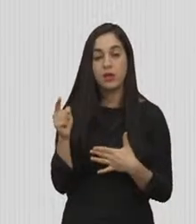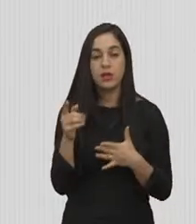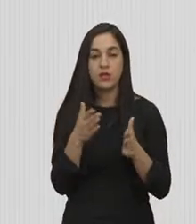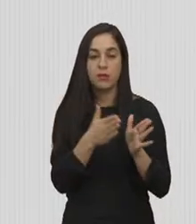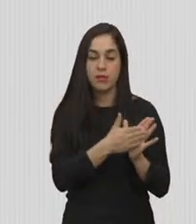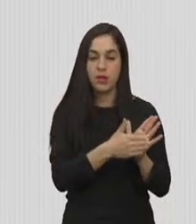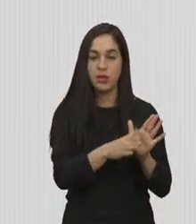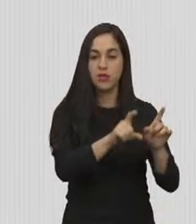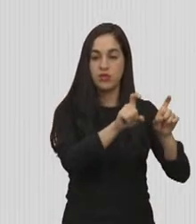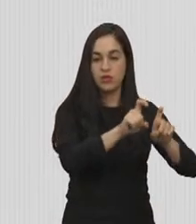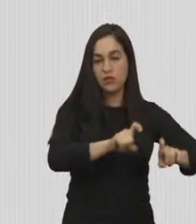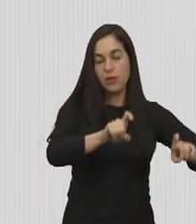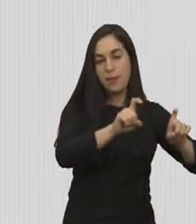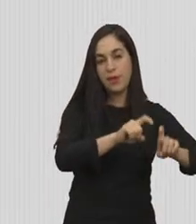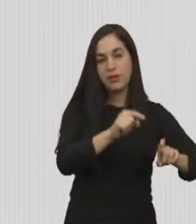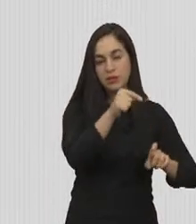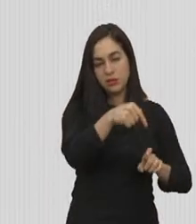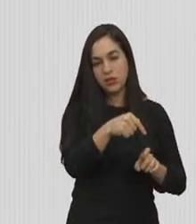informática, que eu acabei de falar.